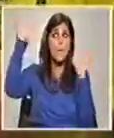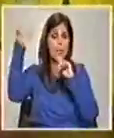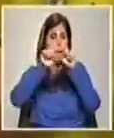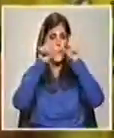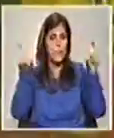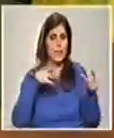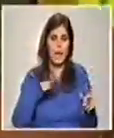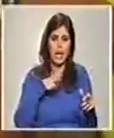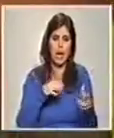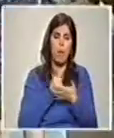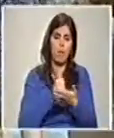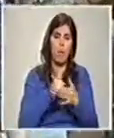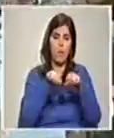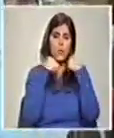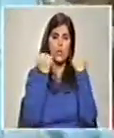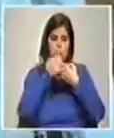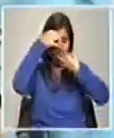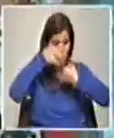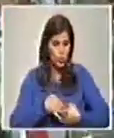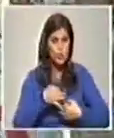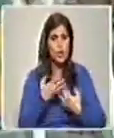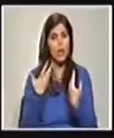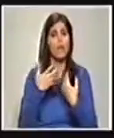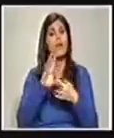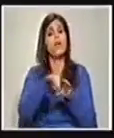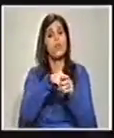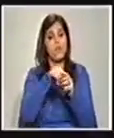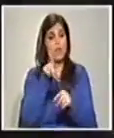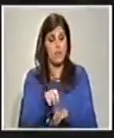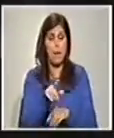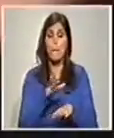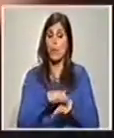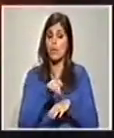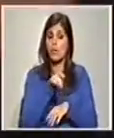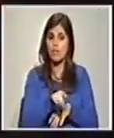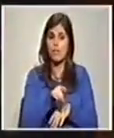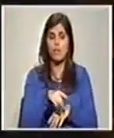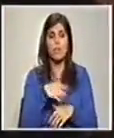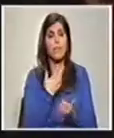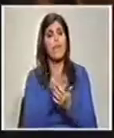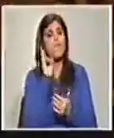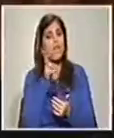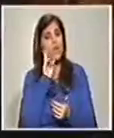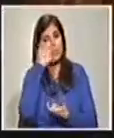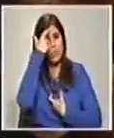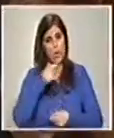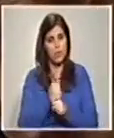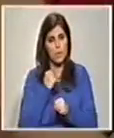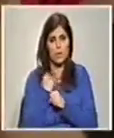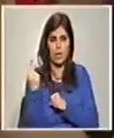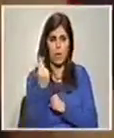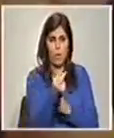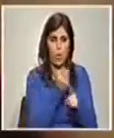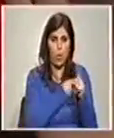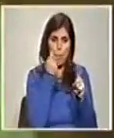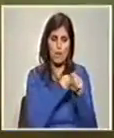querem contribuir para uma sociedade mais justa e inclusiva e para isso apostam na valorização pessoal dos trabalhadores, combatem